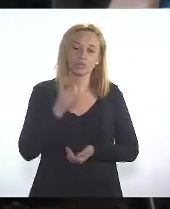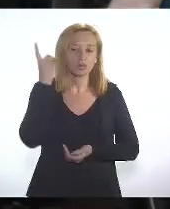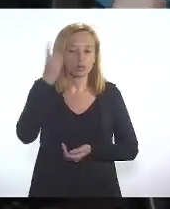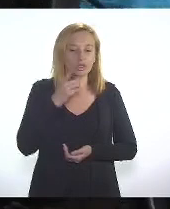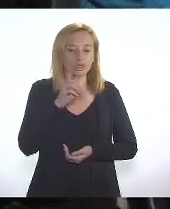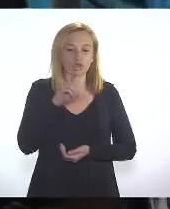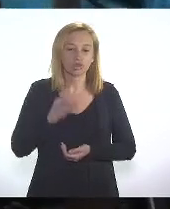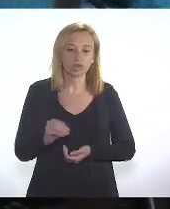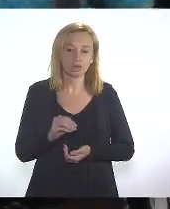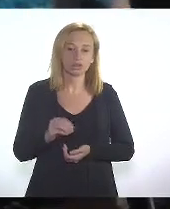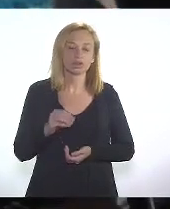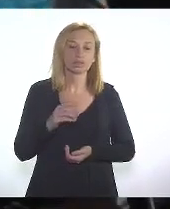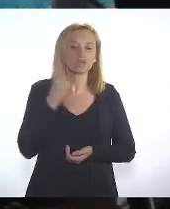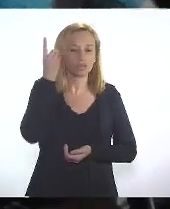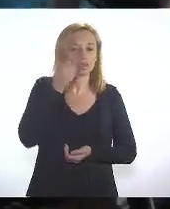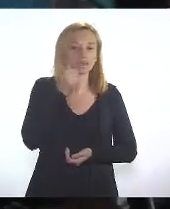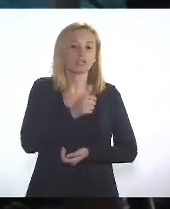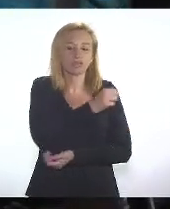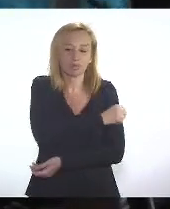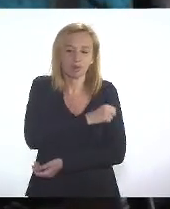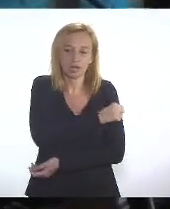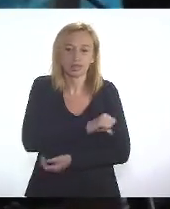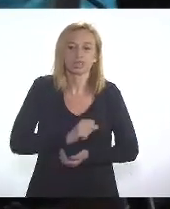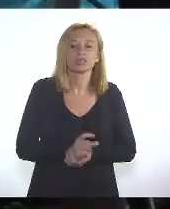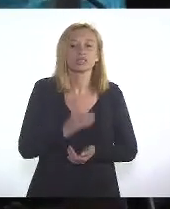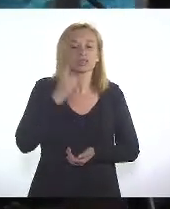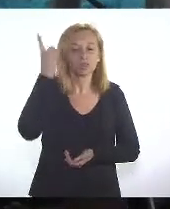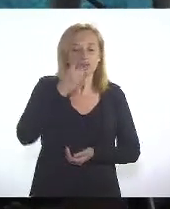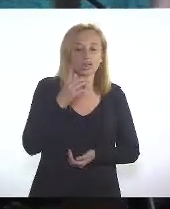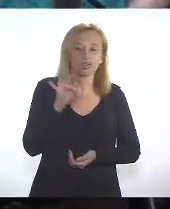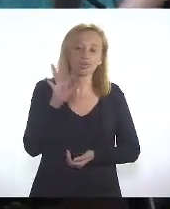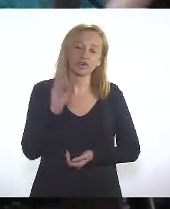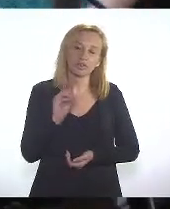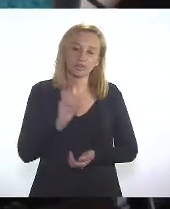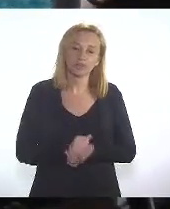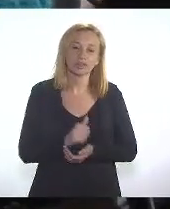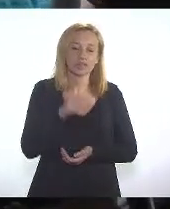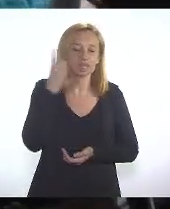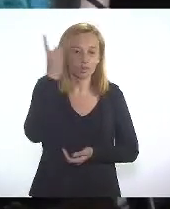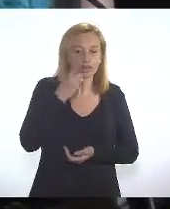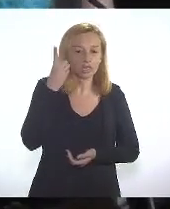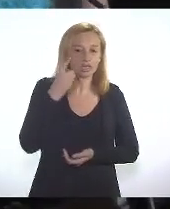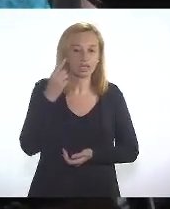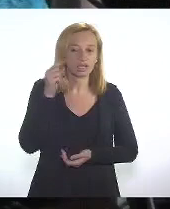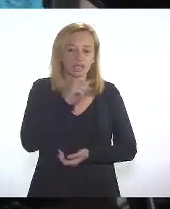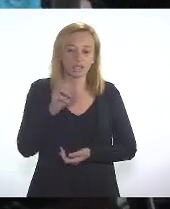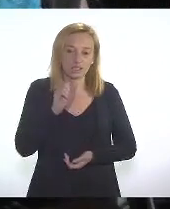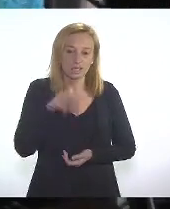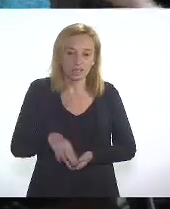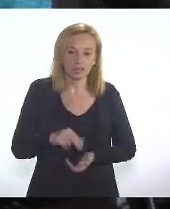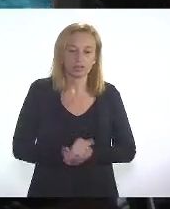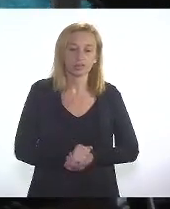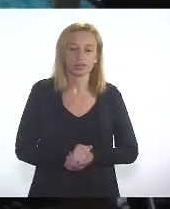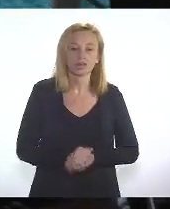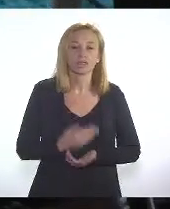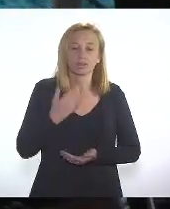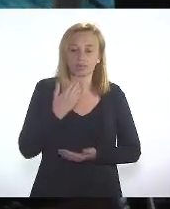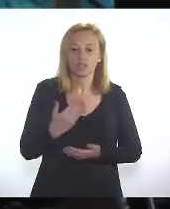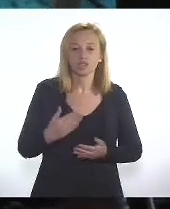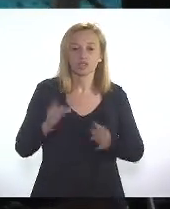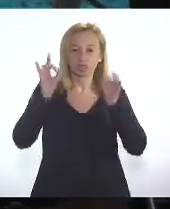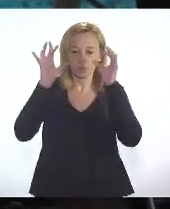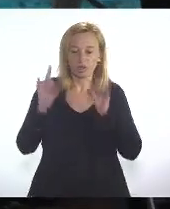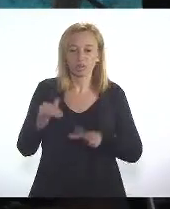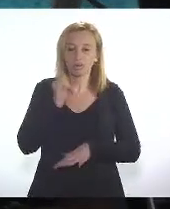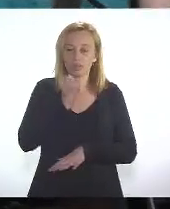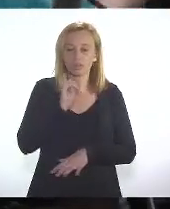Dionísio Lins. Deputada enfermeira Rejane. Deputado Flávio Serafim. Deputada Zeidan. Presidência designa relator